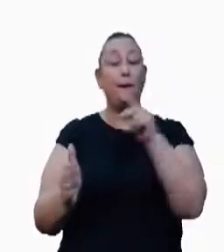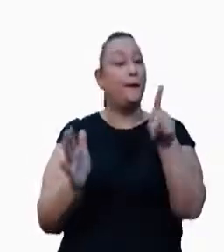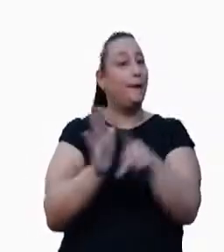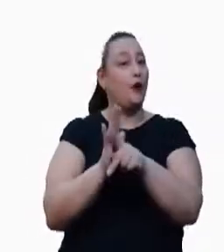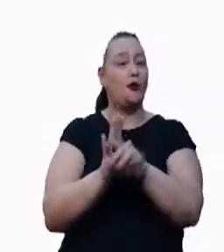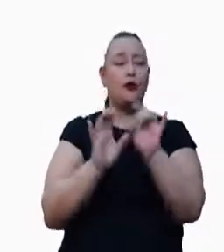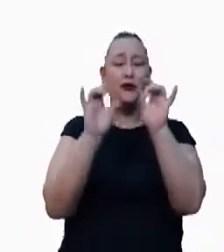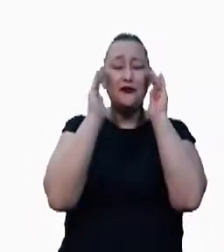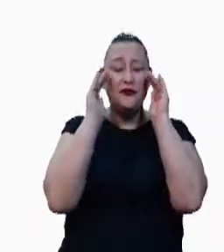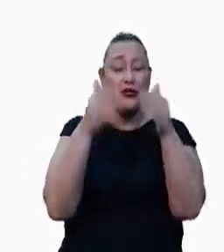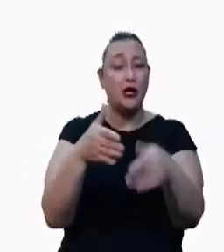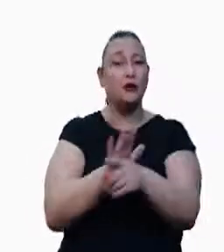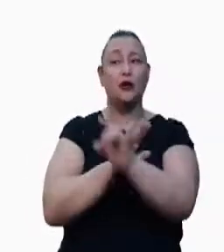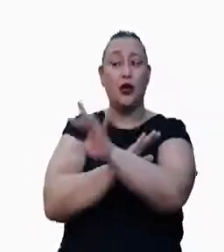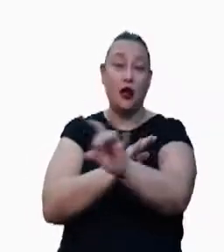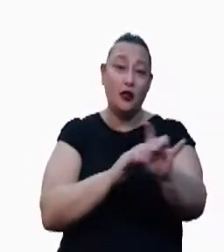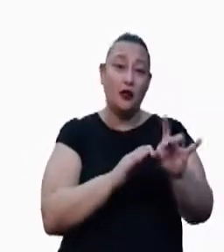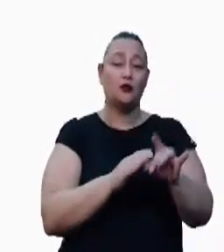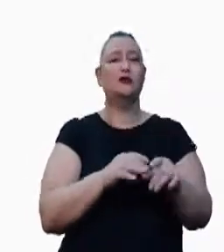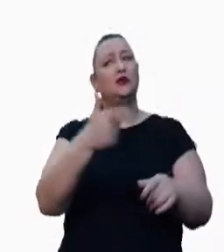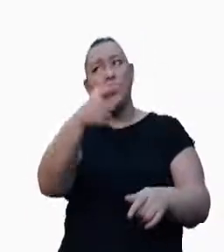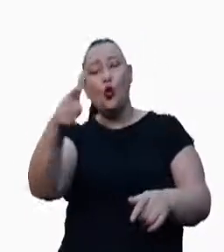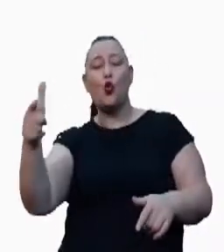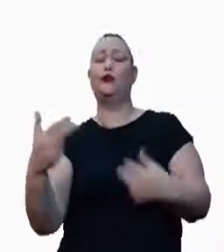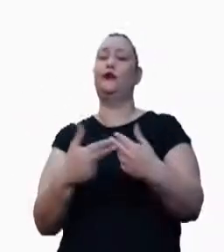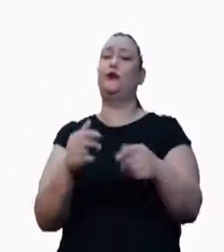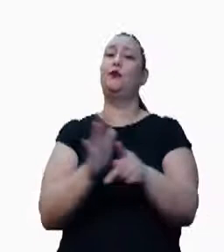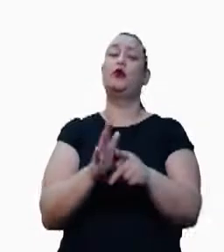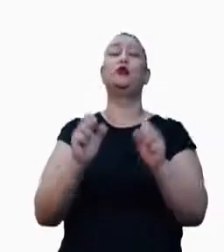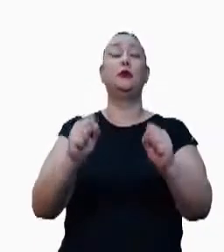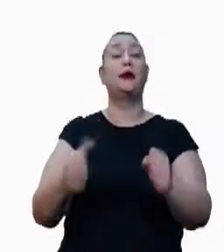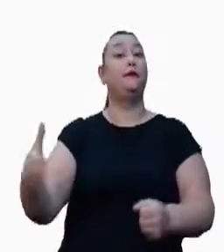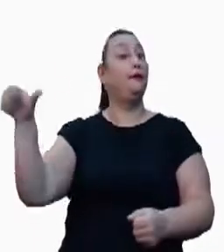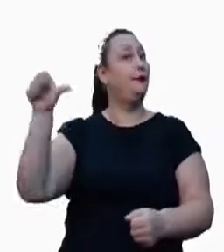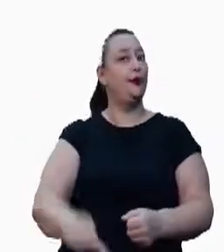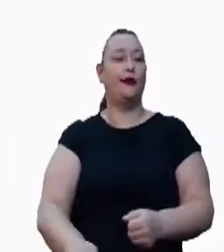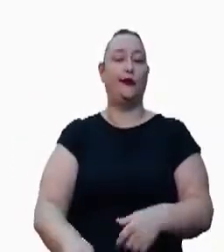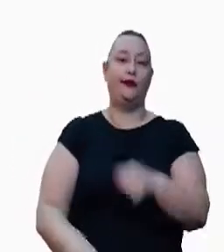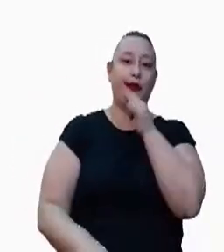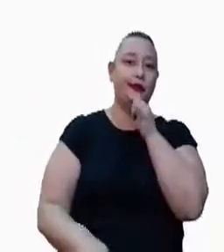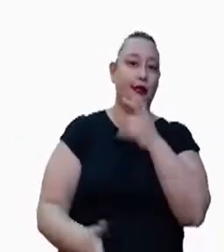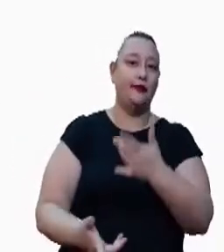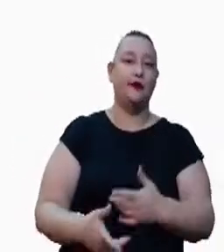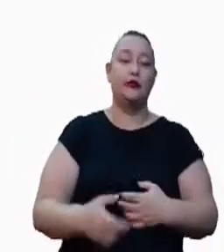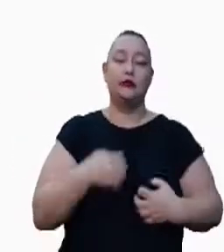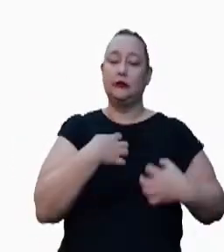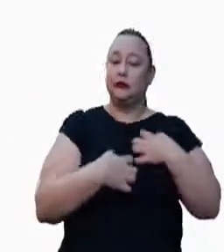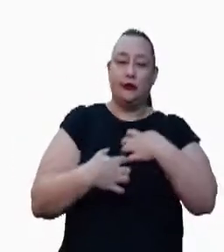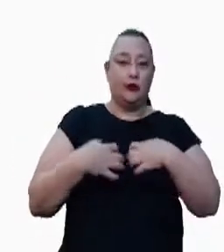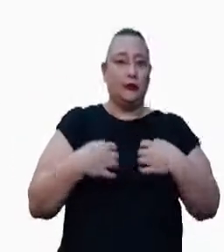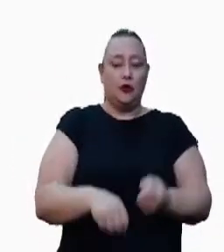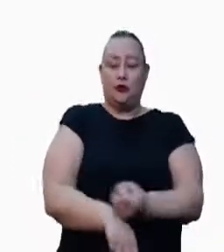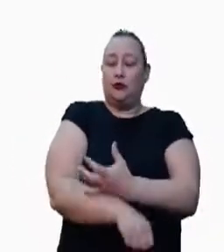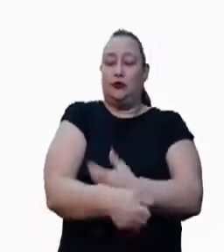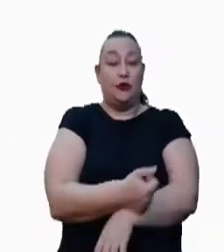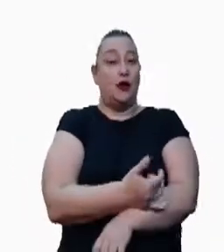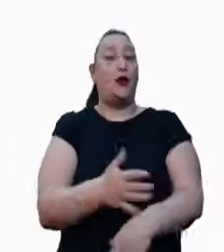avaliado. E existem outros fatores que podem piorar isso, como, por exemplo, estresse emocional, infecção